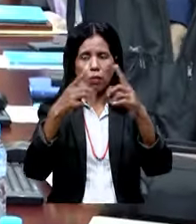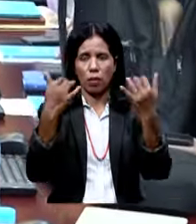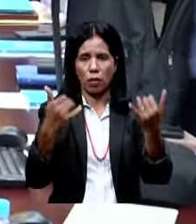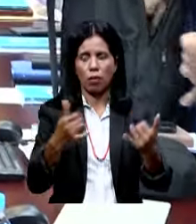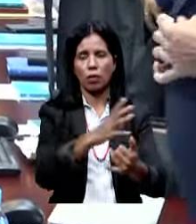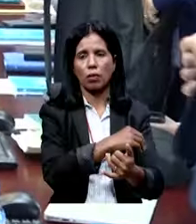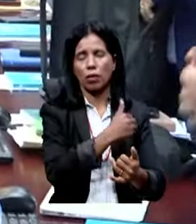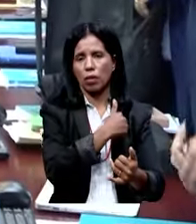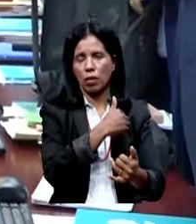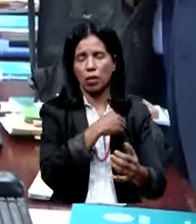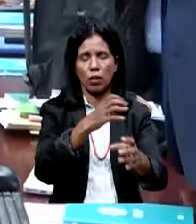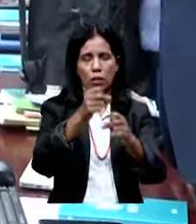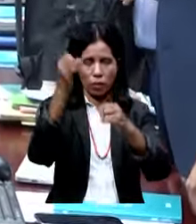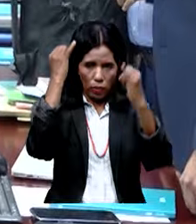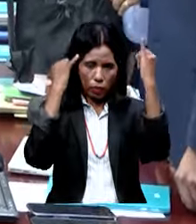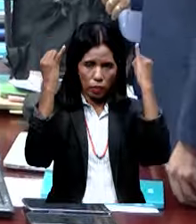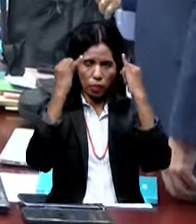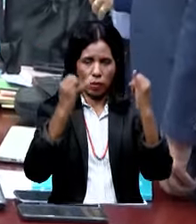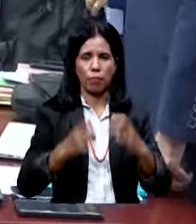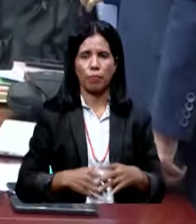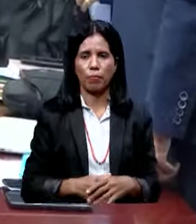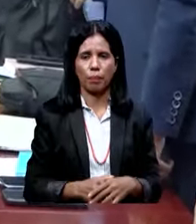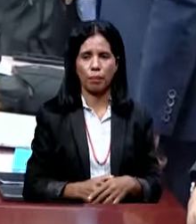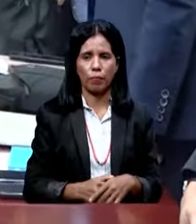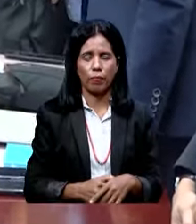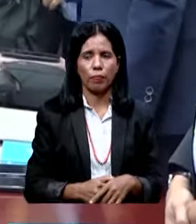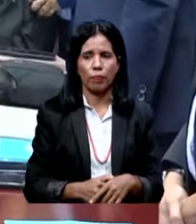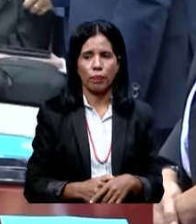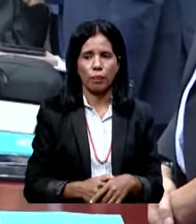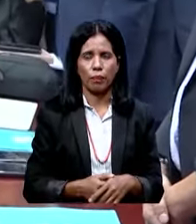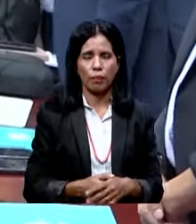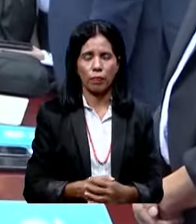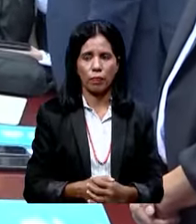Monsenhor Sedauximo Informação, Santina de Jesus, Adérito Ximenes, GMN.